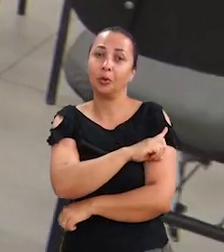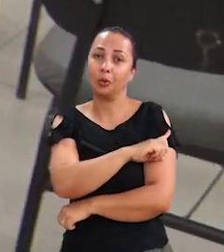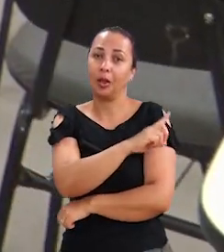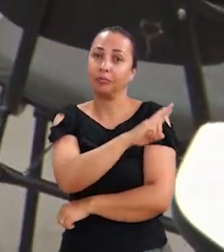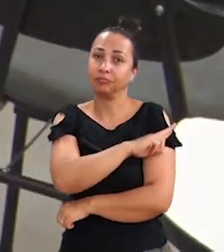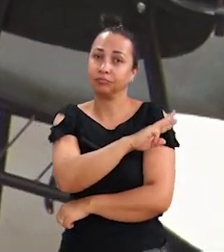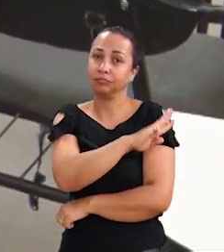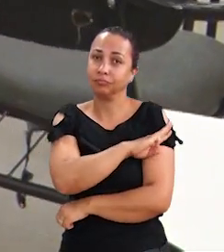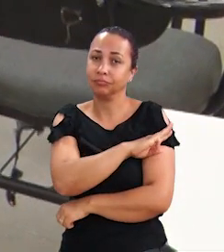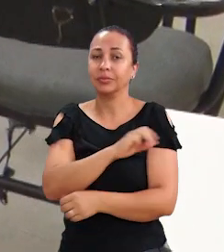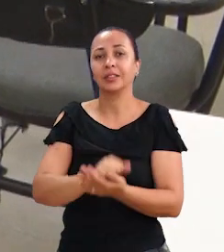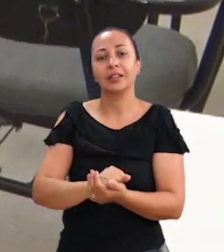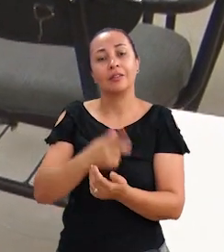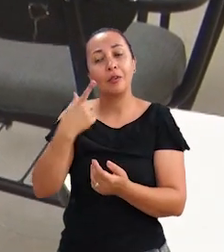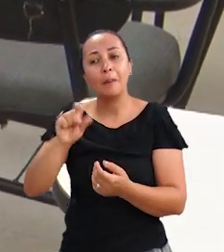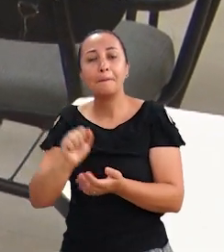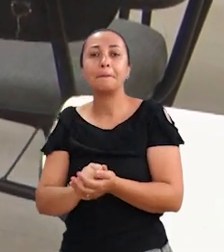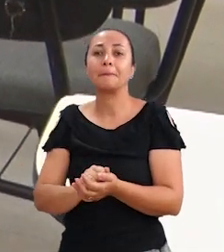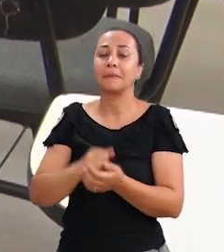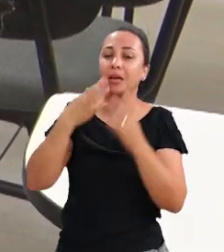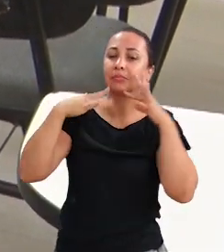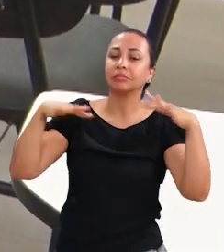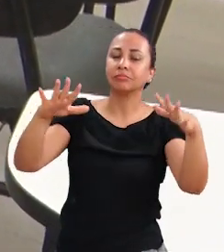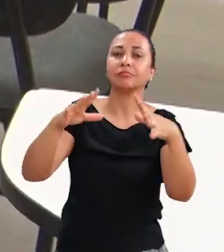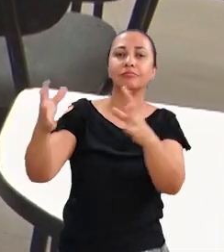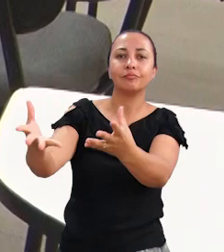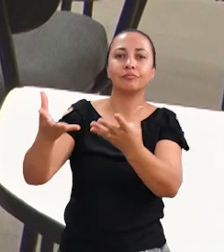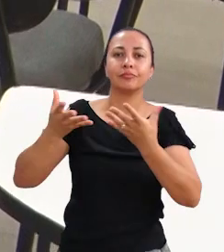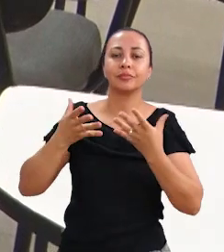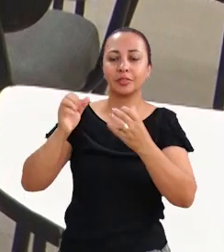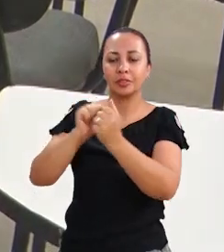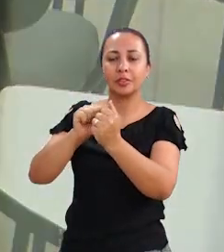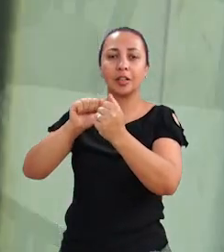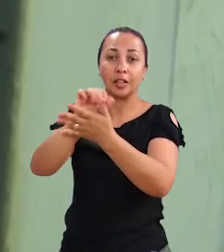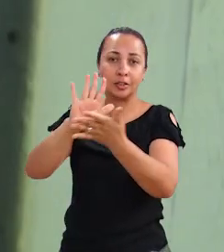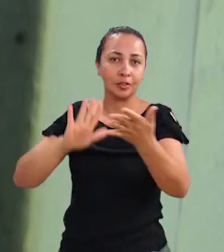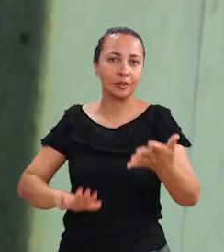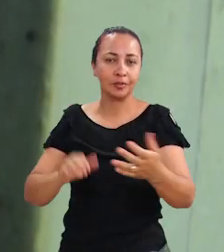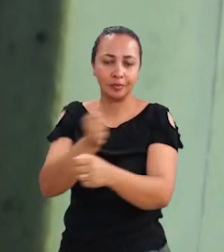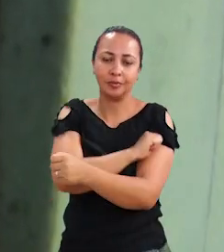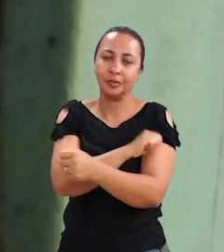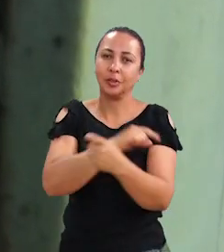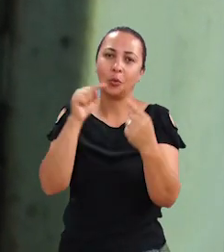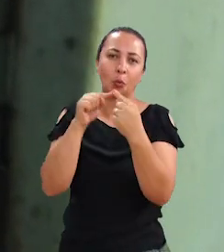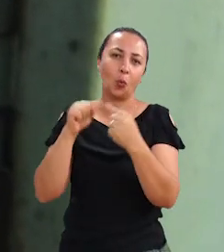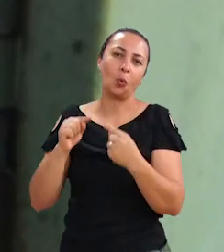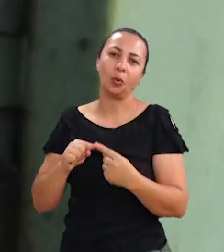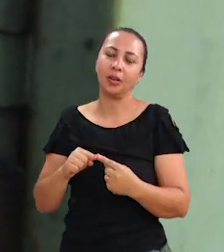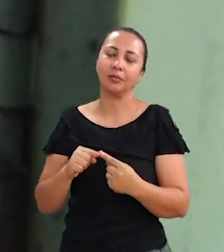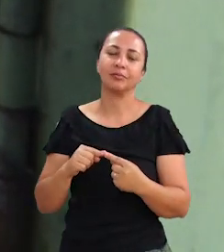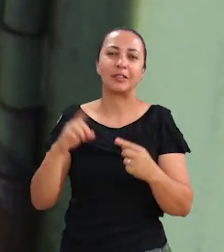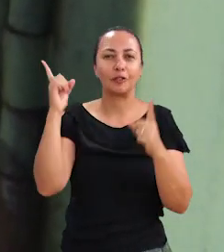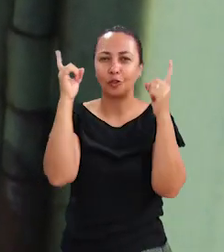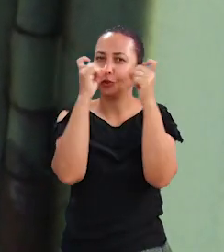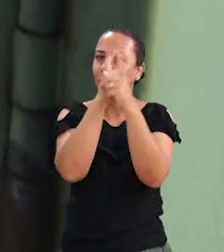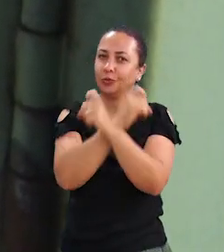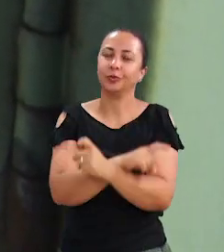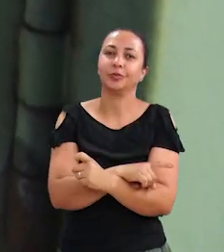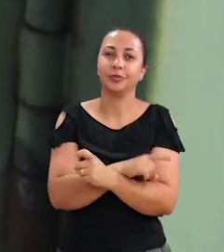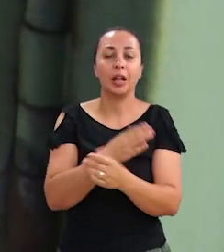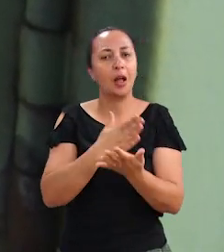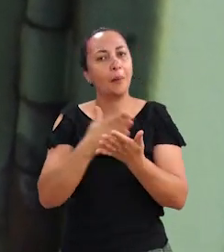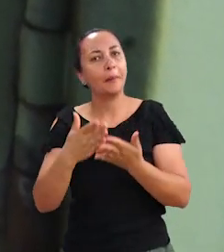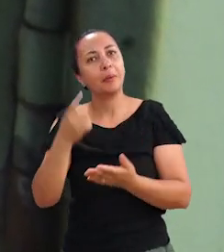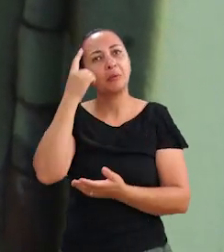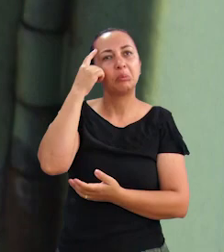fundamental 1 e foi pela pandemia, a gente recebia as atividades dos alunos. Então, assim, o contato estava sendo muito difícil. Aí